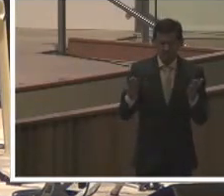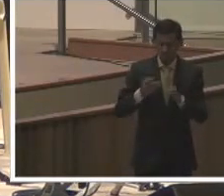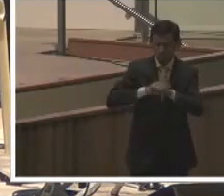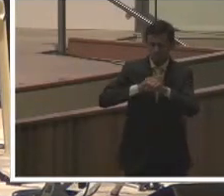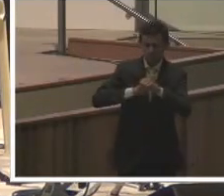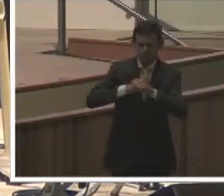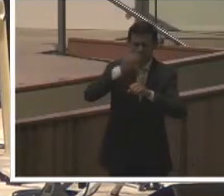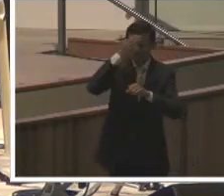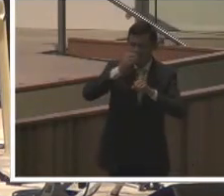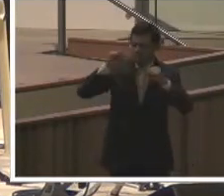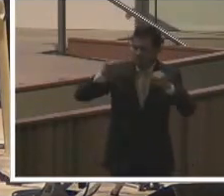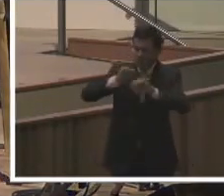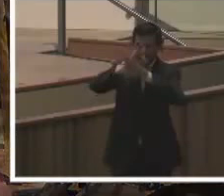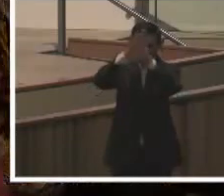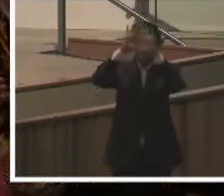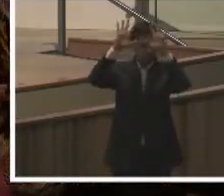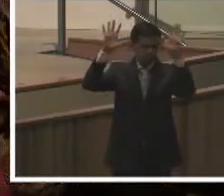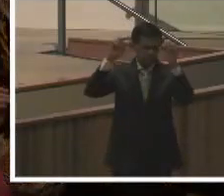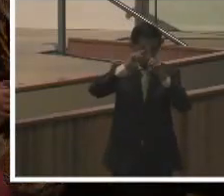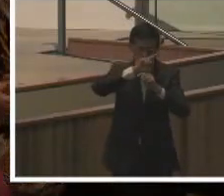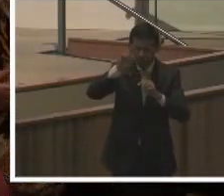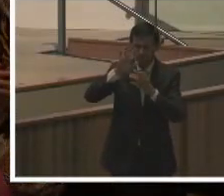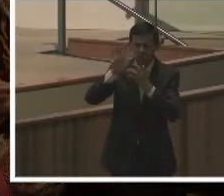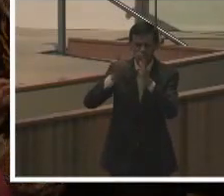do Senhor, caia por terra.